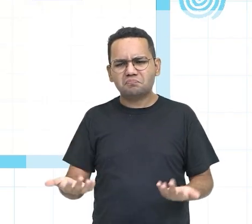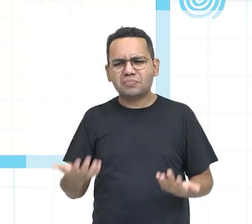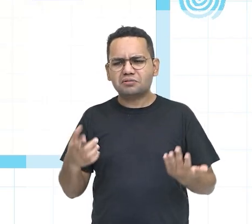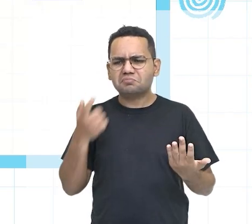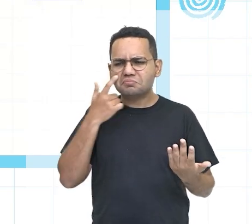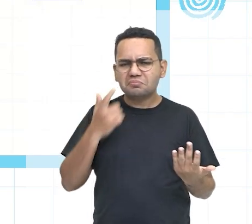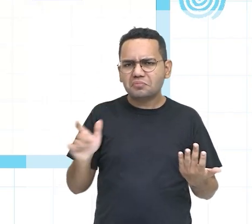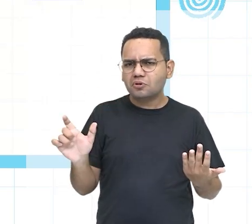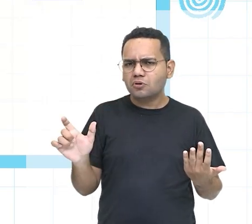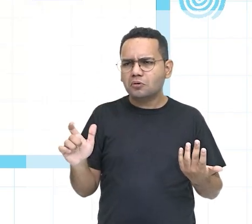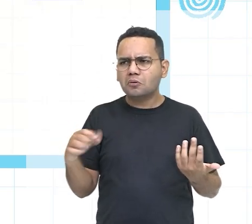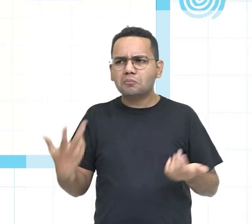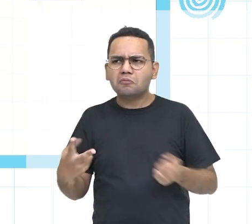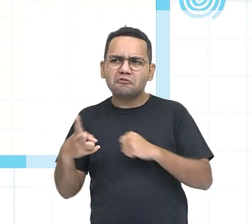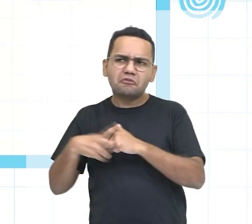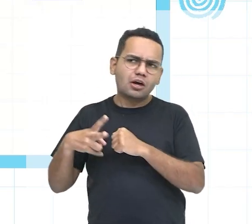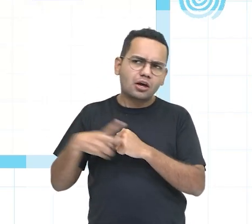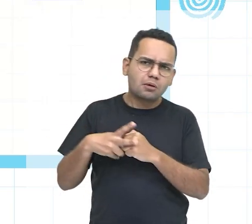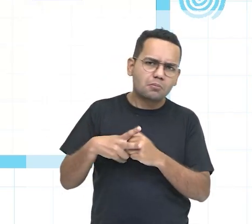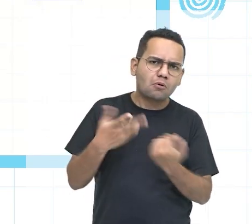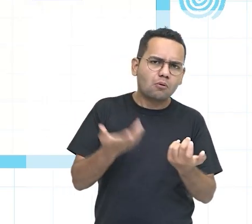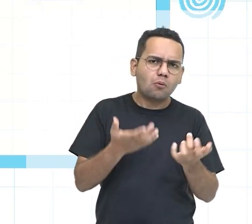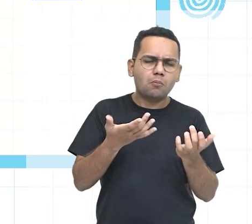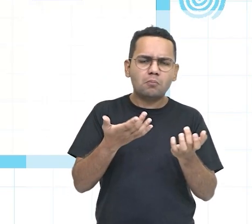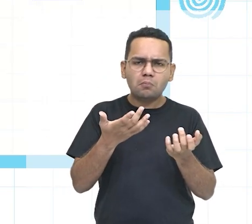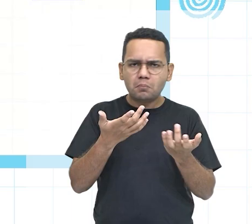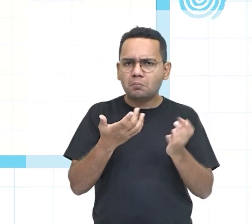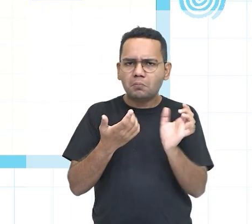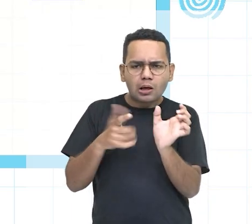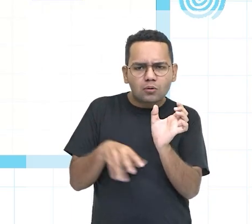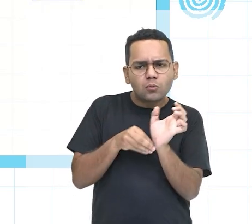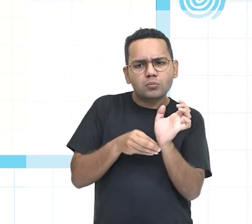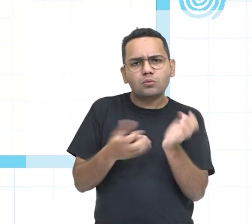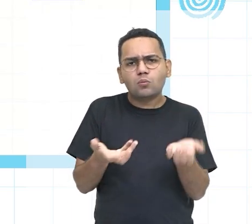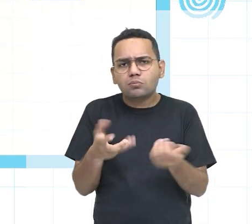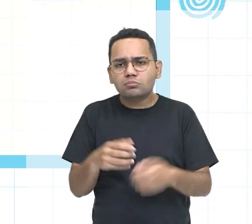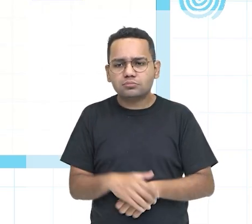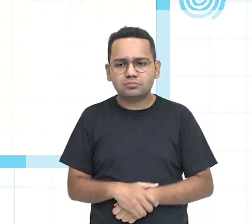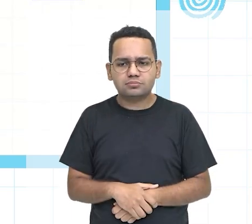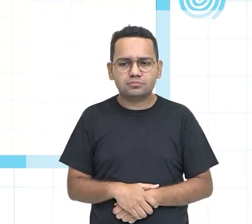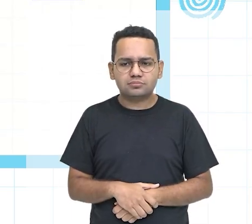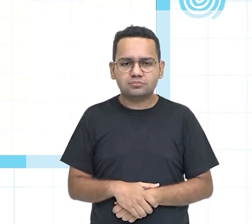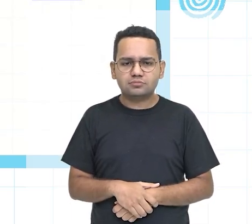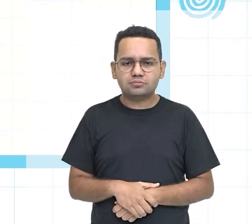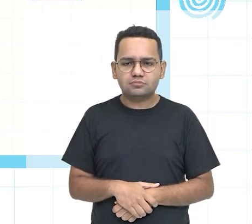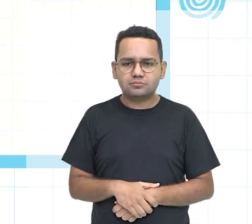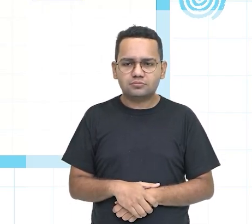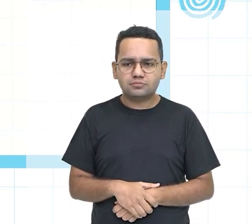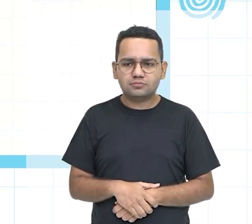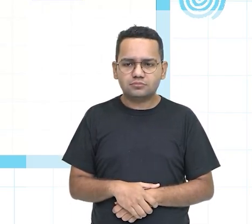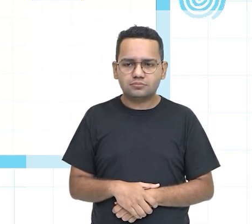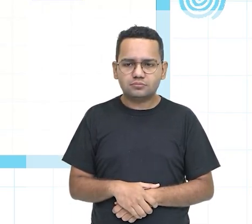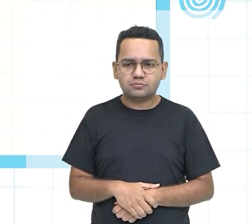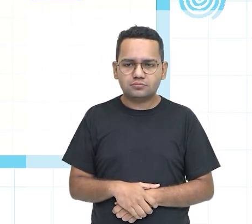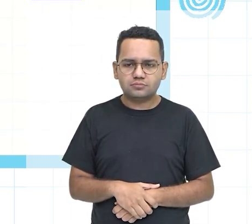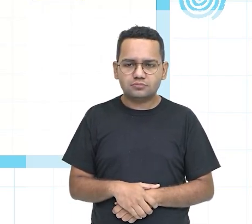acham? Verbo, verb ou cognate word? Vamos ver comigo então? Vamos